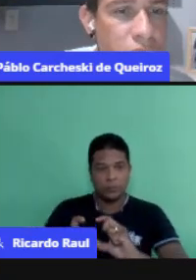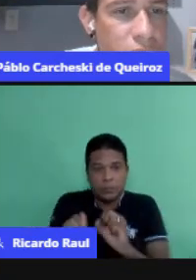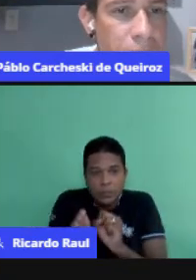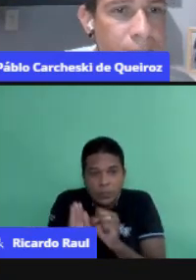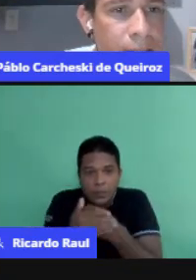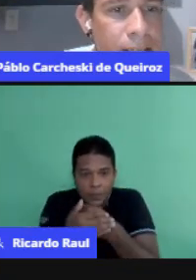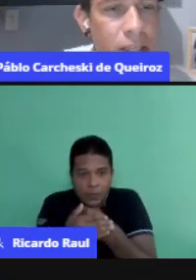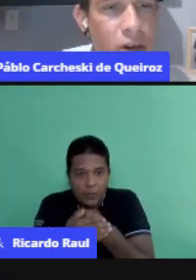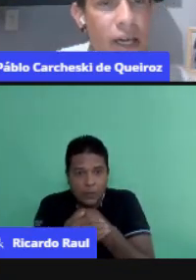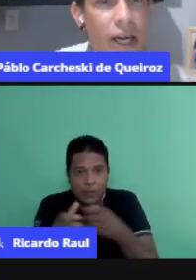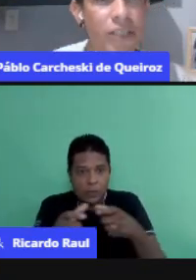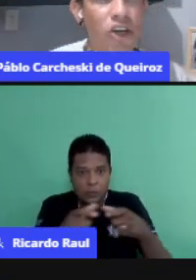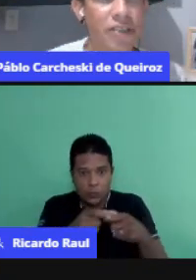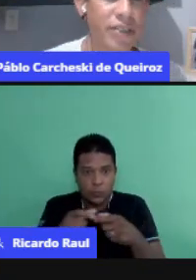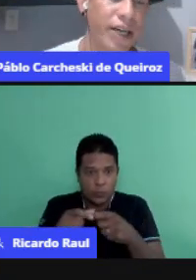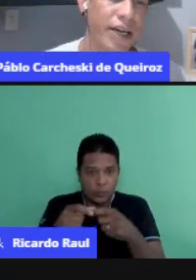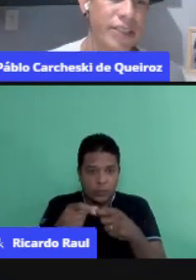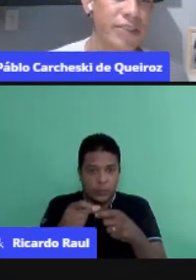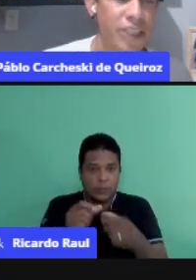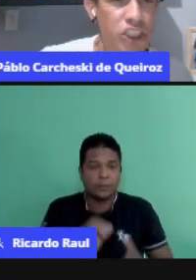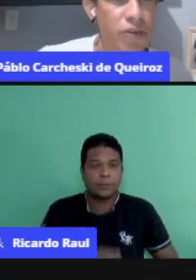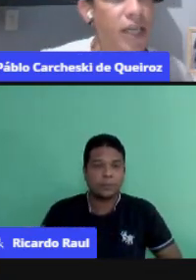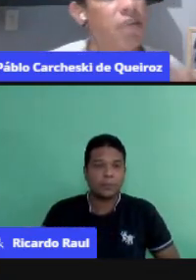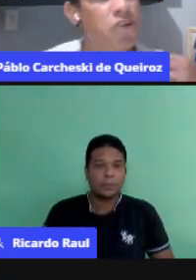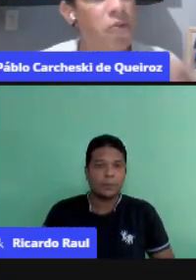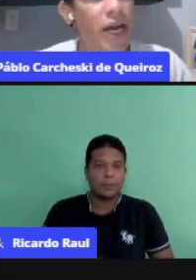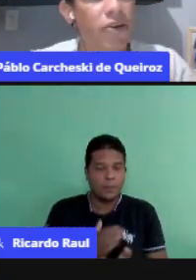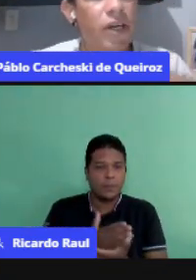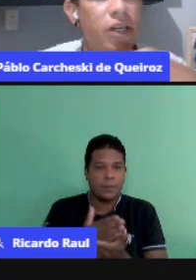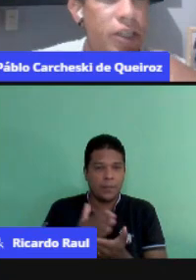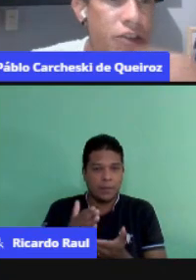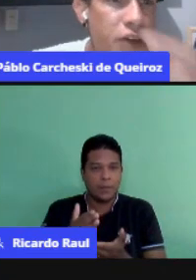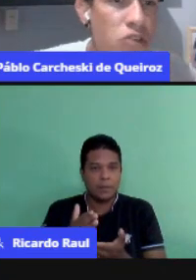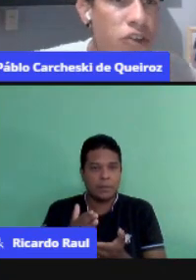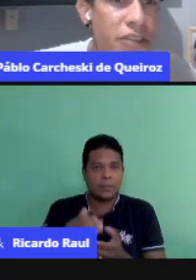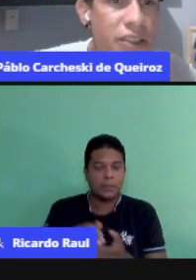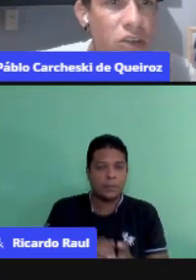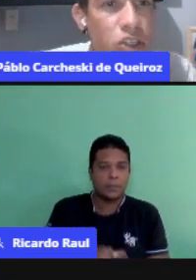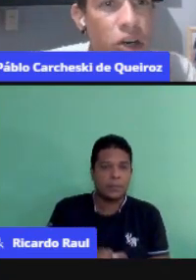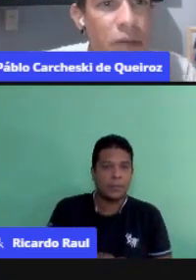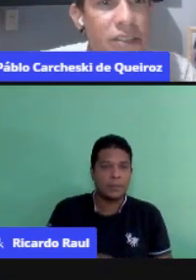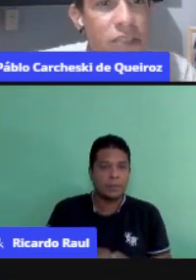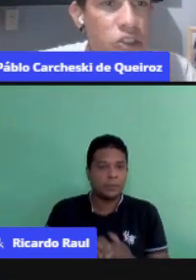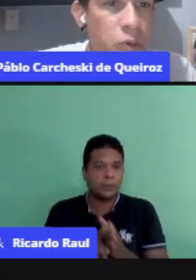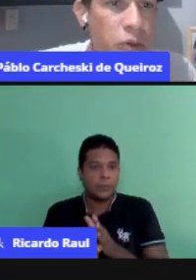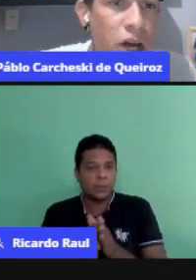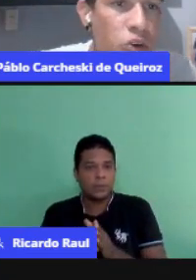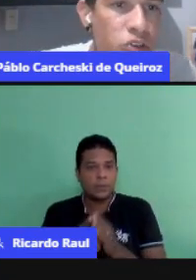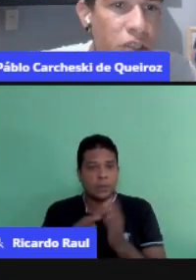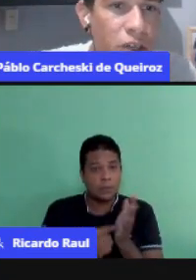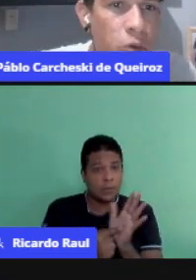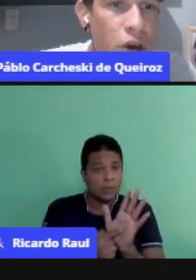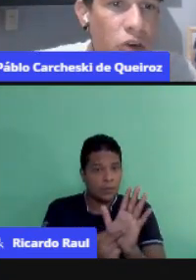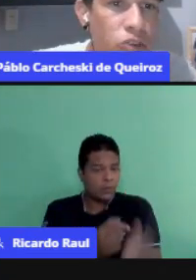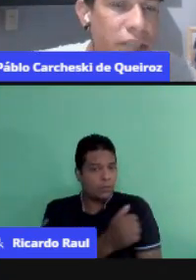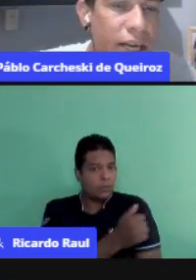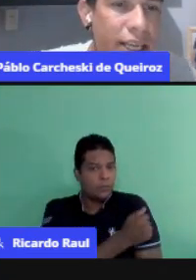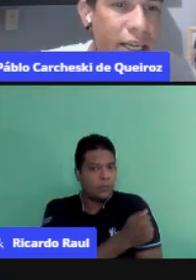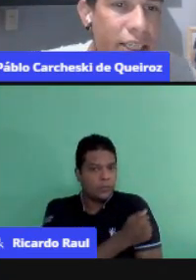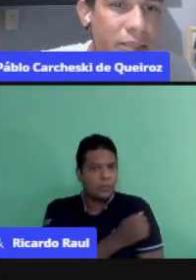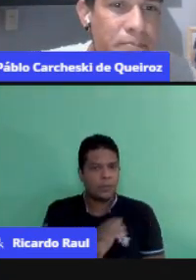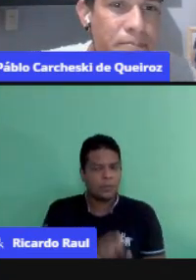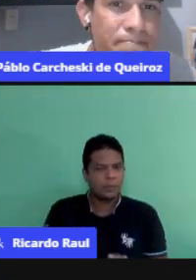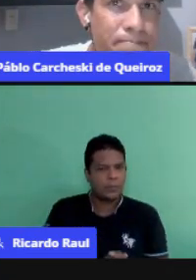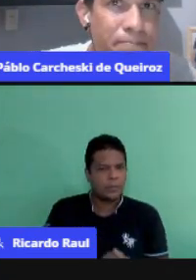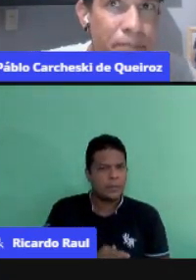2 cubinhos. Né? Então, a nossa iniciativa com aquele formulário e ver com vocês é que quando eu apresento isso para o meu aluno, será